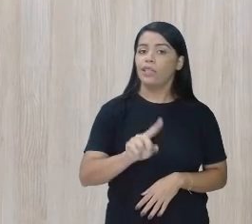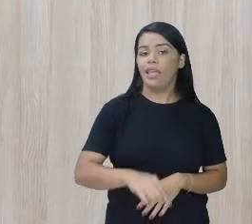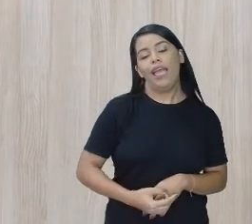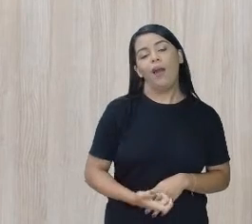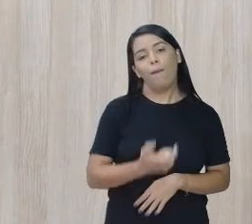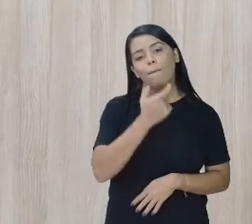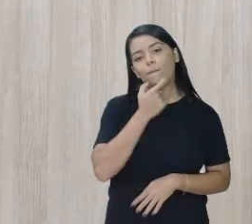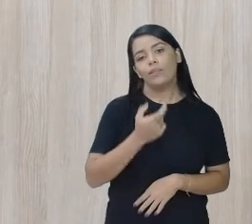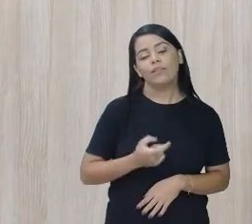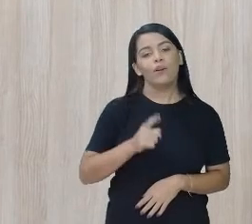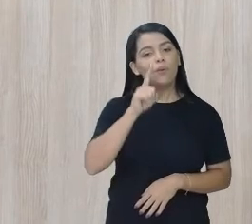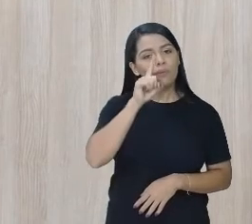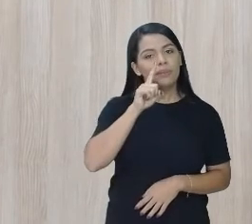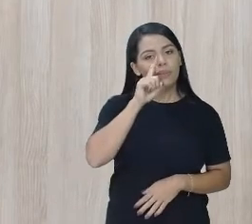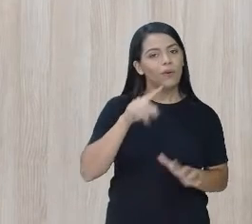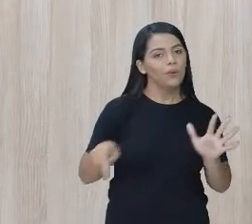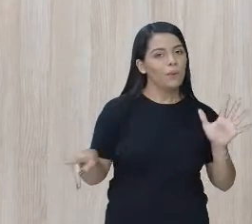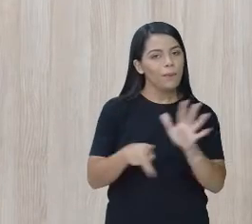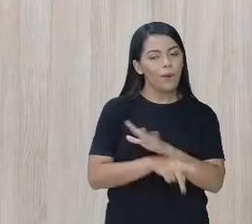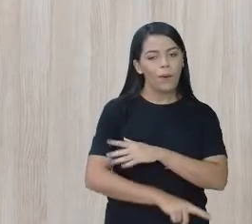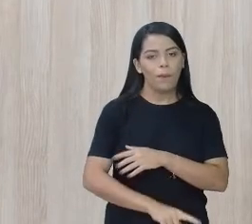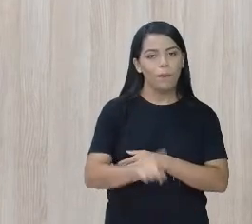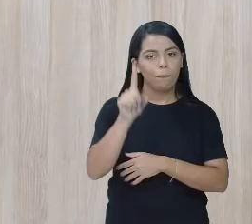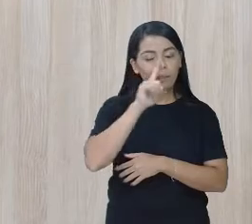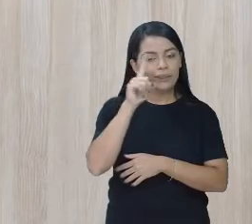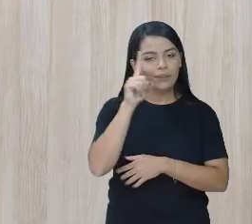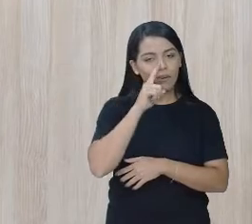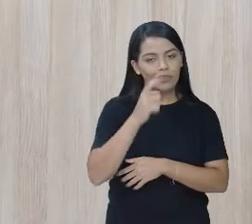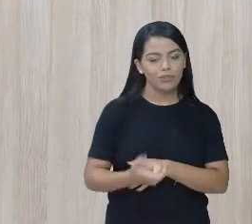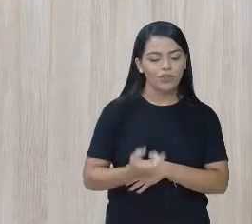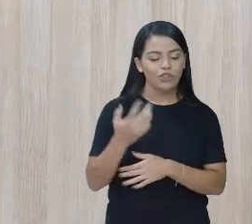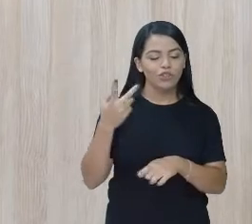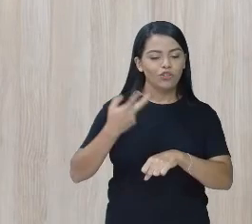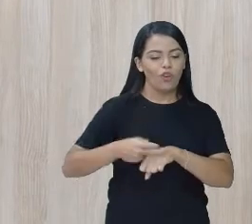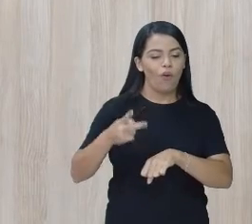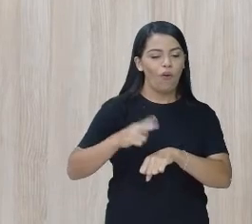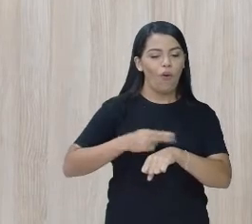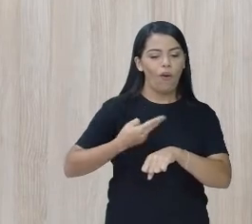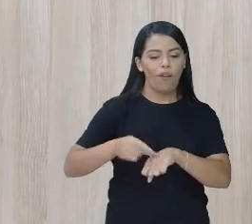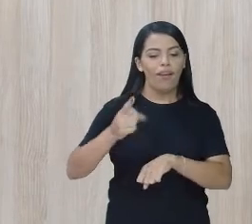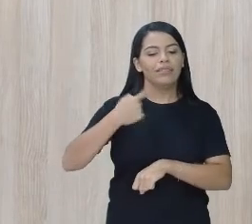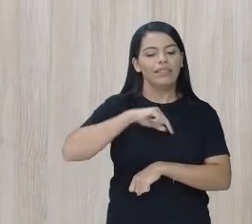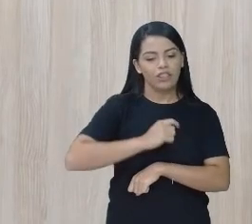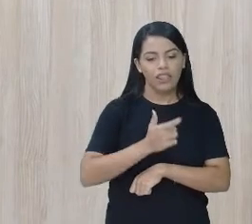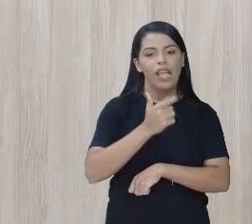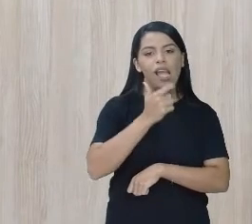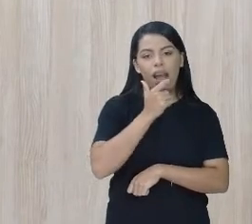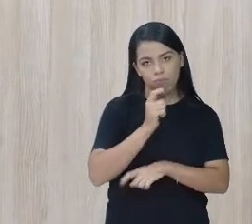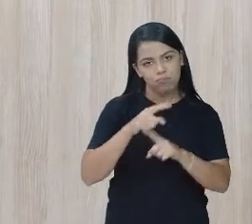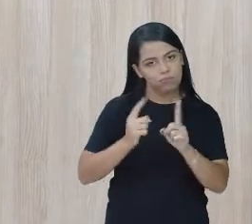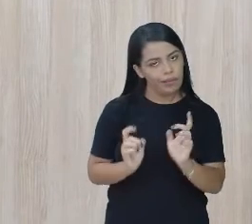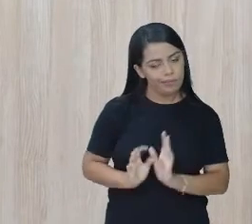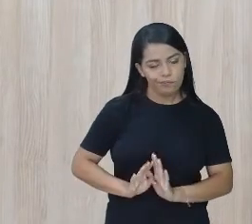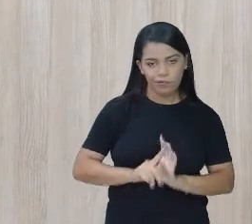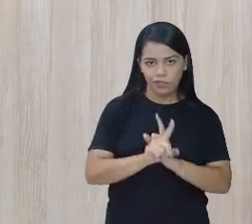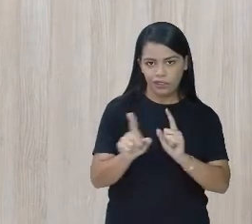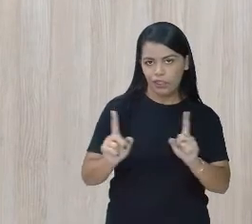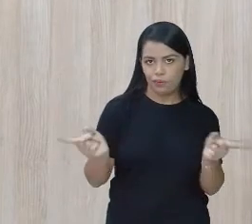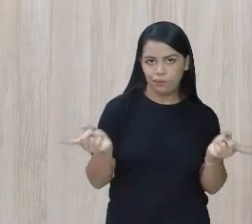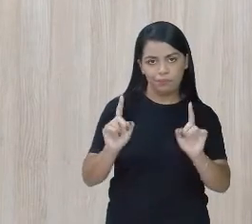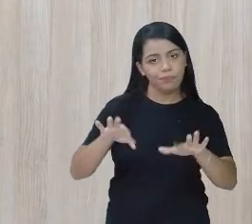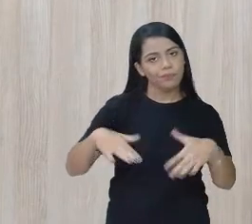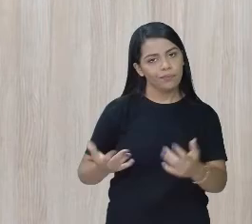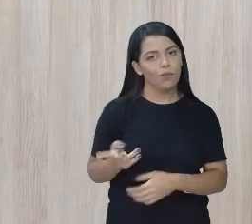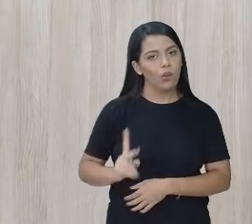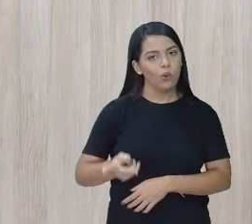chocolate, aí a gente morde. Ó, muito bem, Maria. Fica aí no chat e continua conectada enquanto a nossa aula